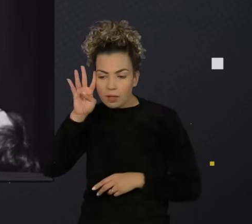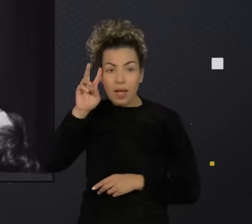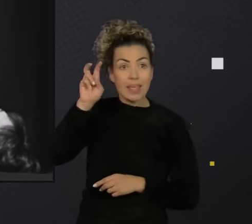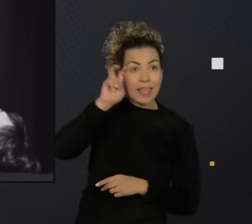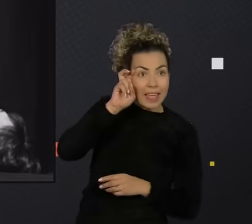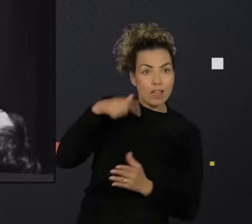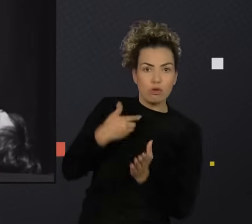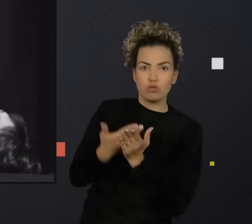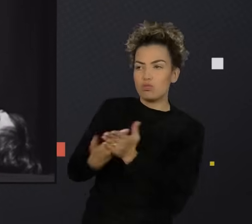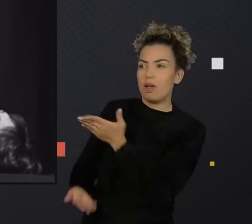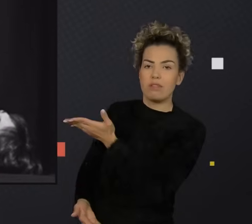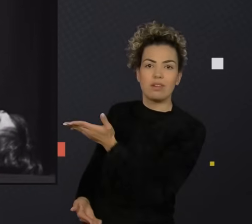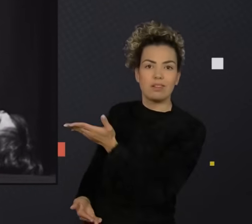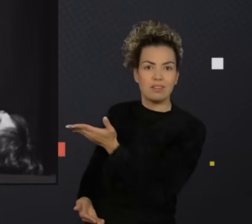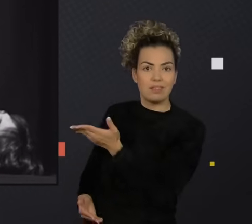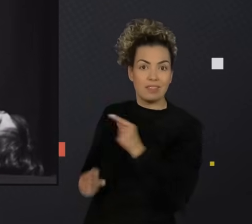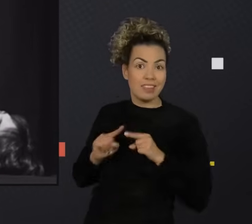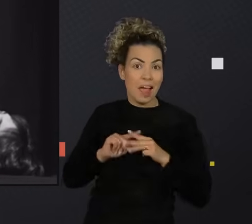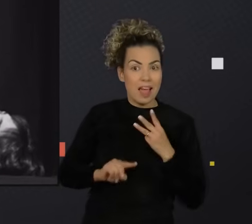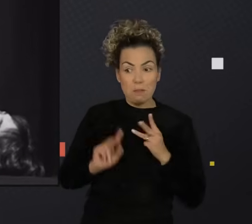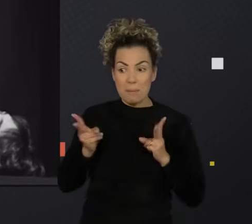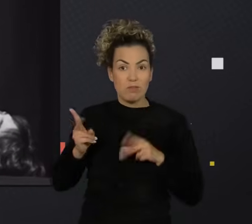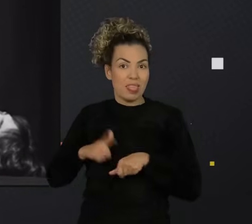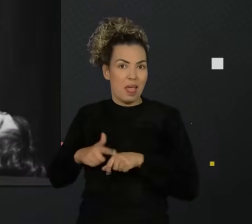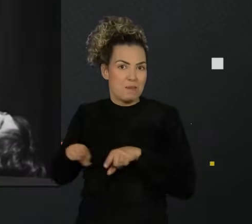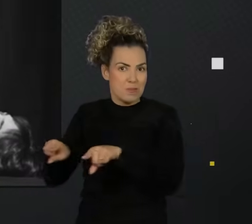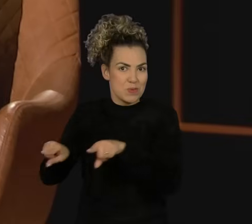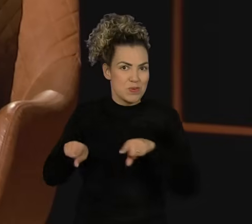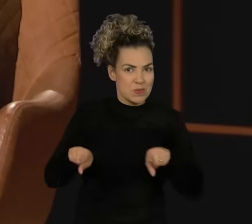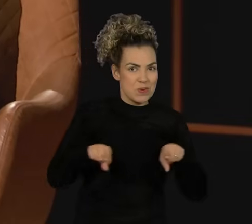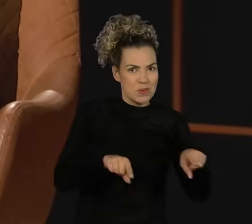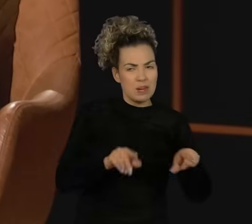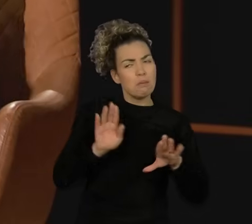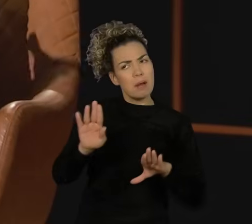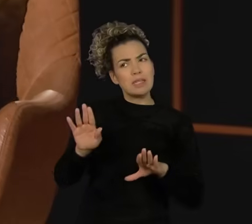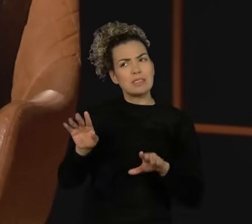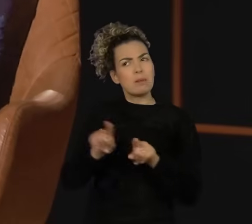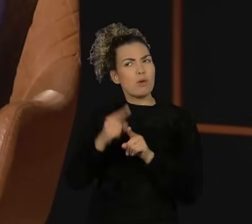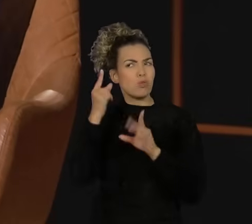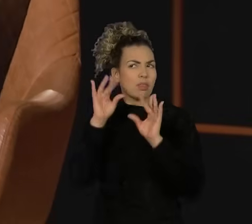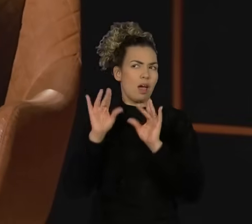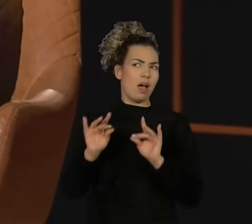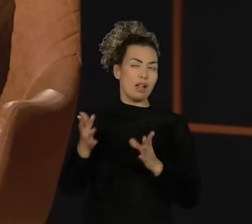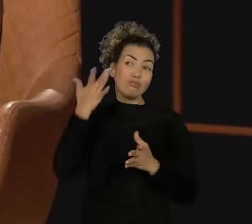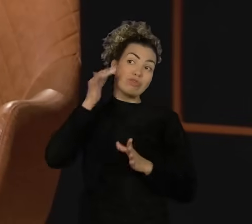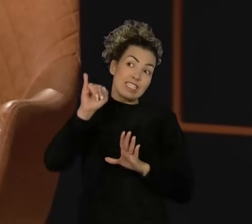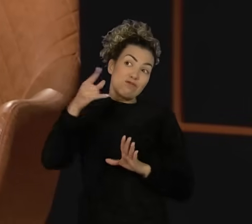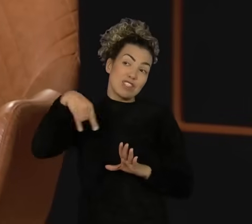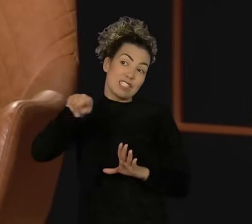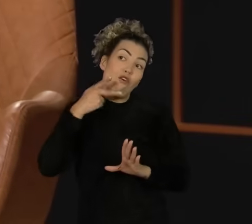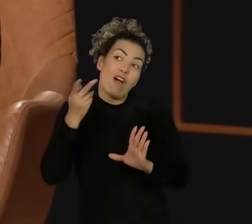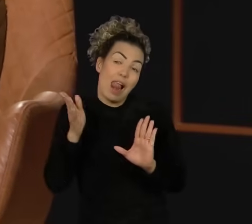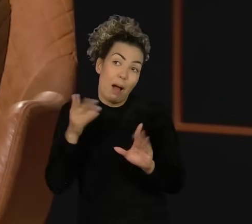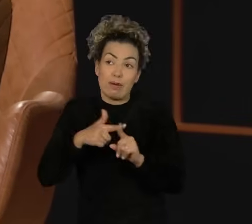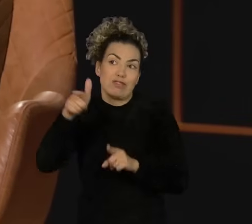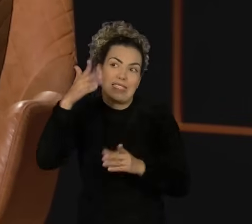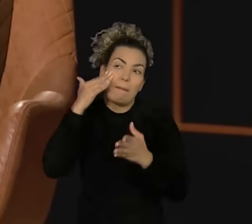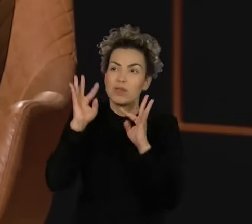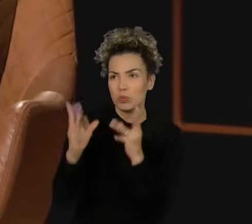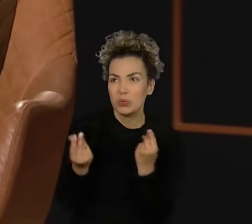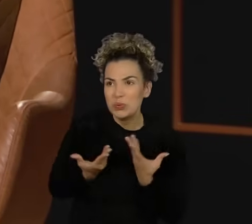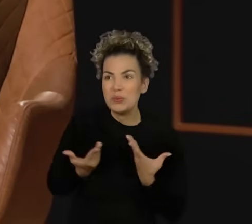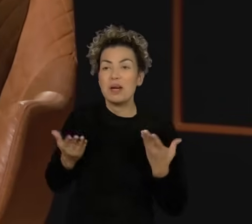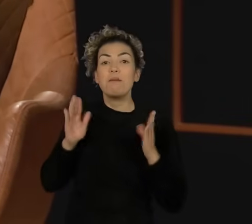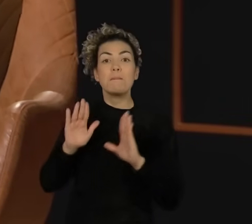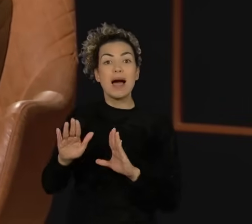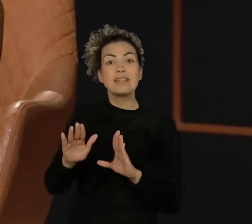Otelo. Inclusive, só um detalhe, que eu não sei se vocês vão falar, já que vocês sabem tudo. Mas